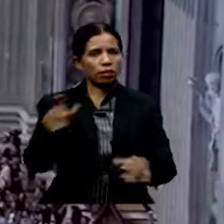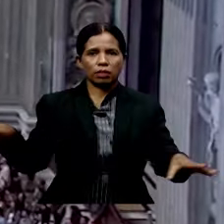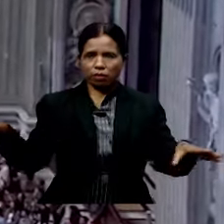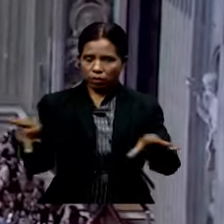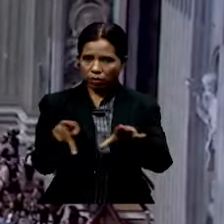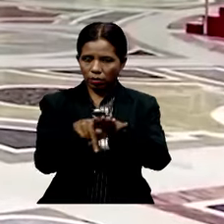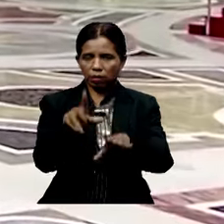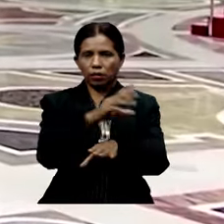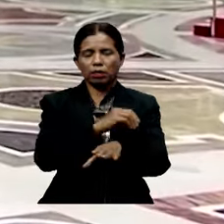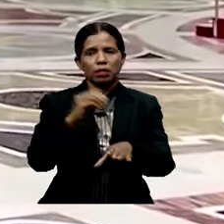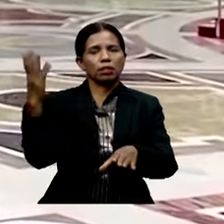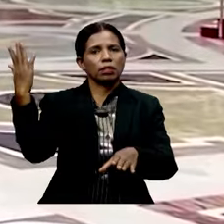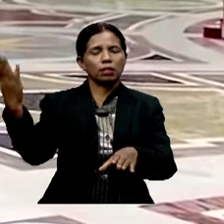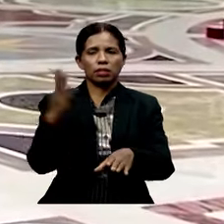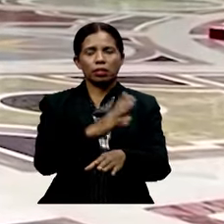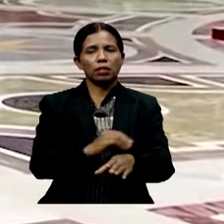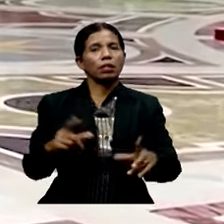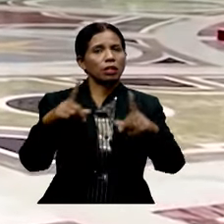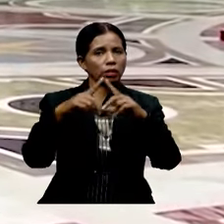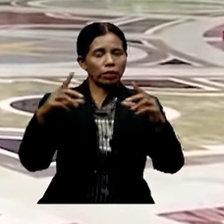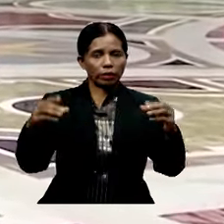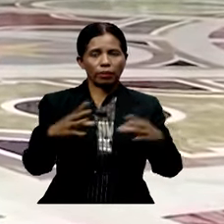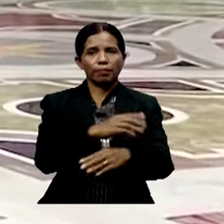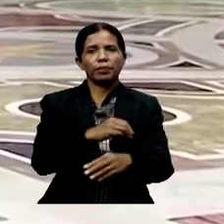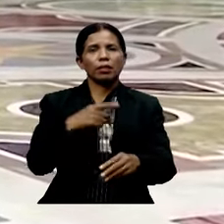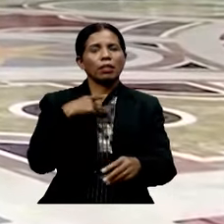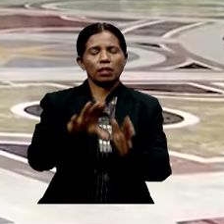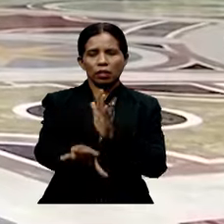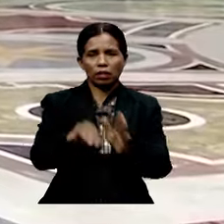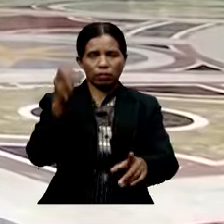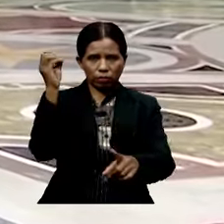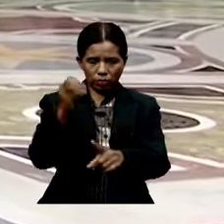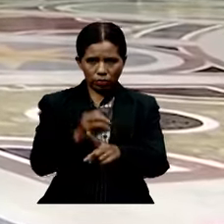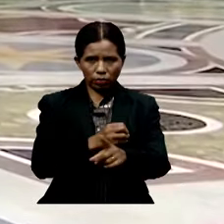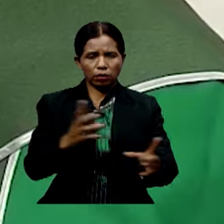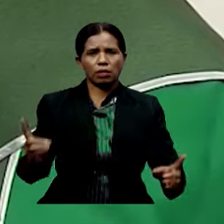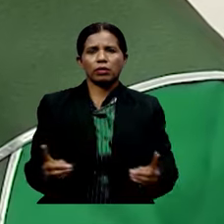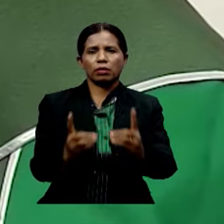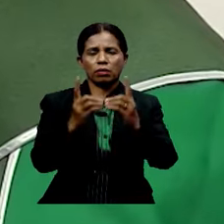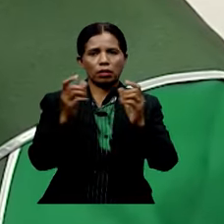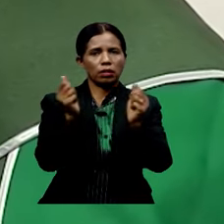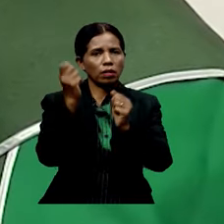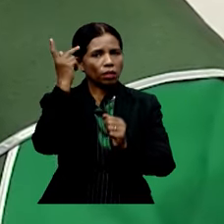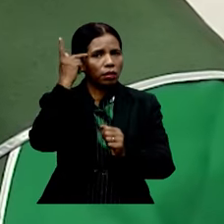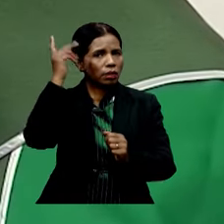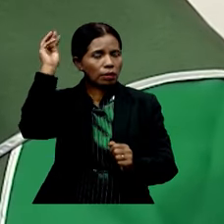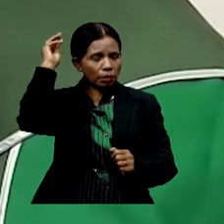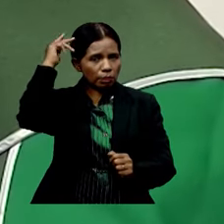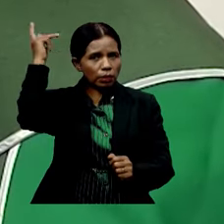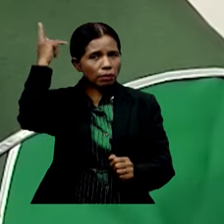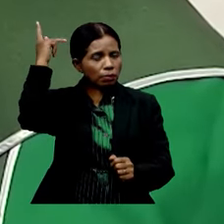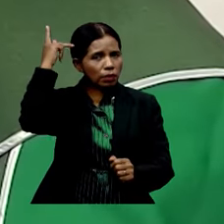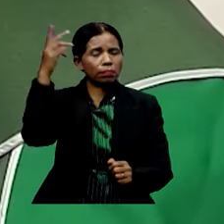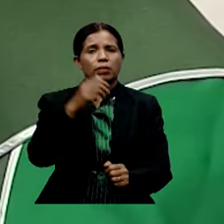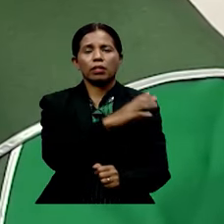participa Sínodo e Vaticano. E a Roma, Frei Joel Mos, esta oportunidade, onde a soro malu o Papa Francisco, e a soro mutu,